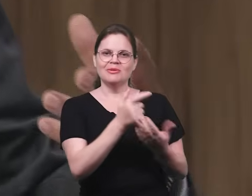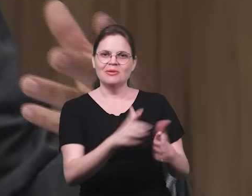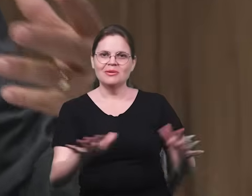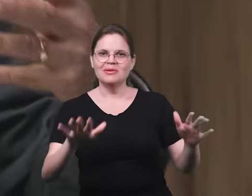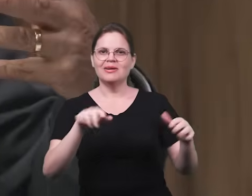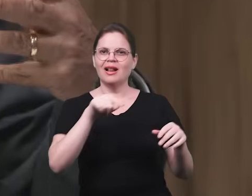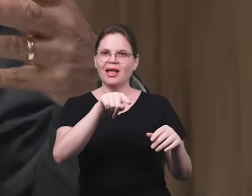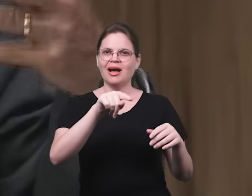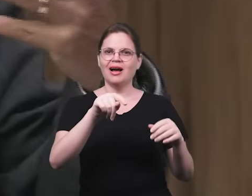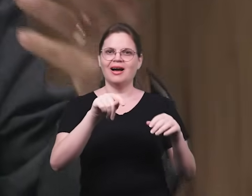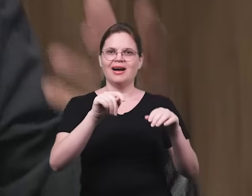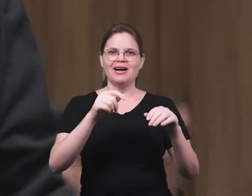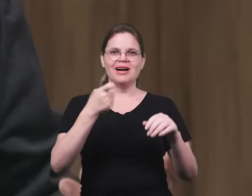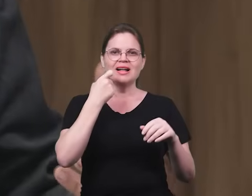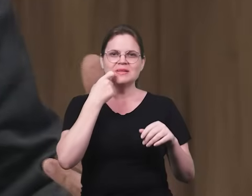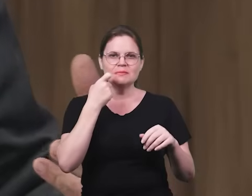vigor,